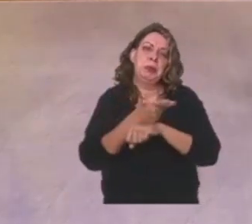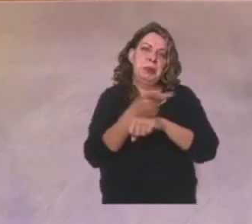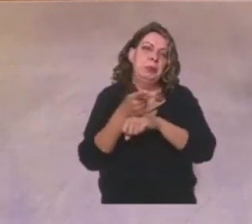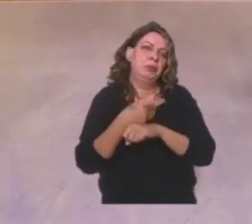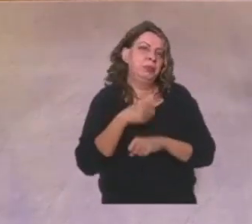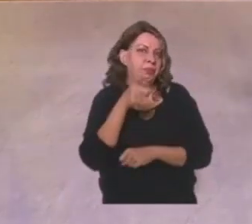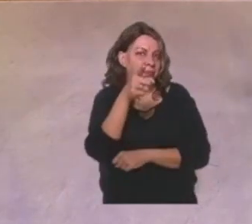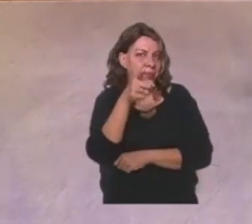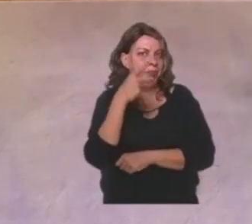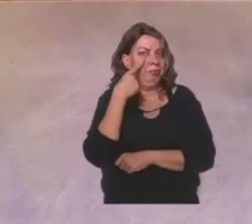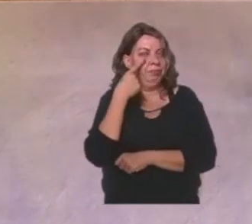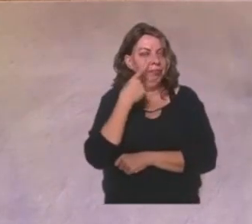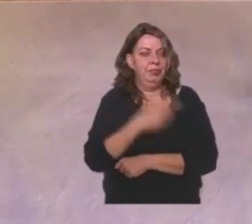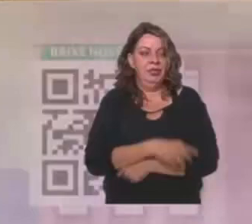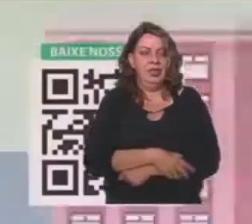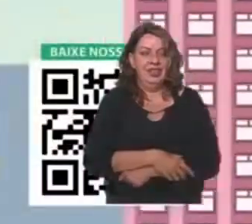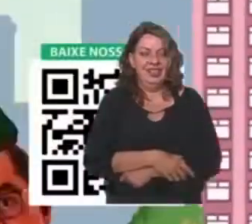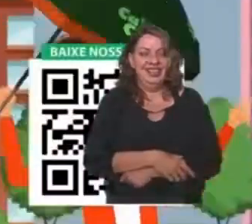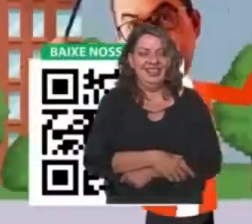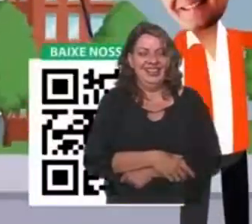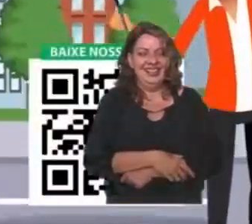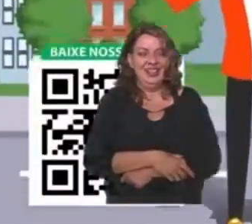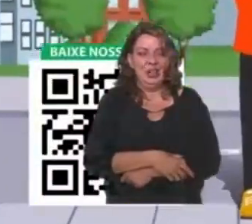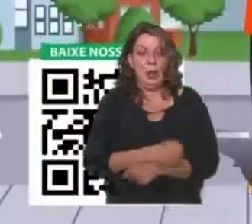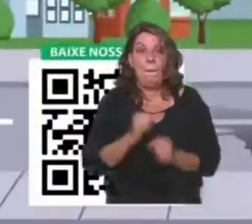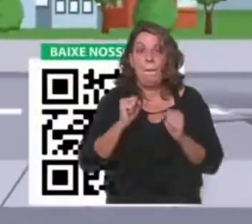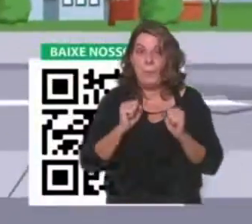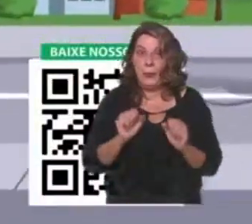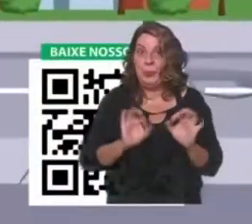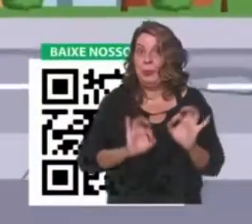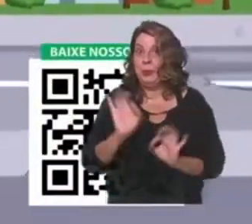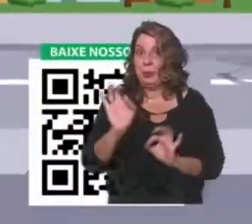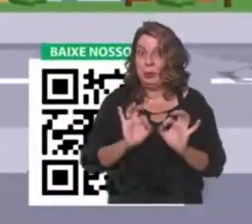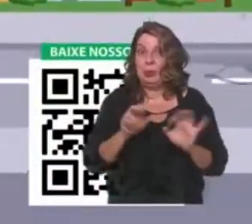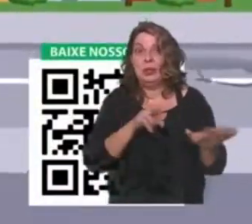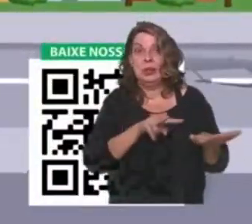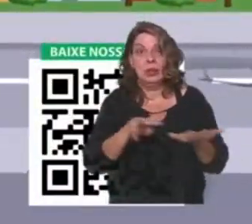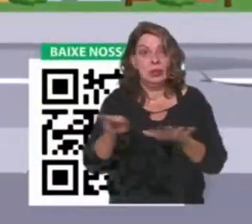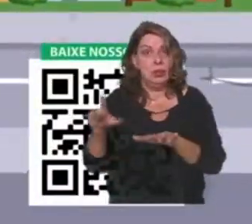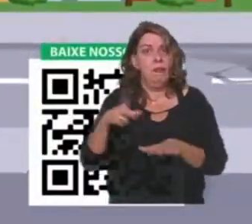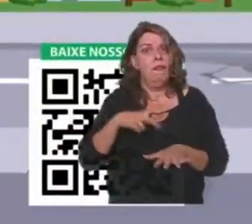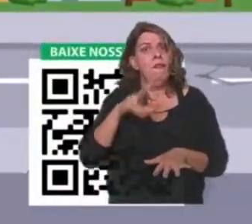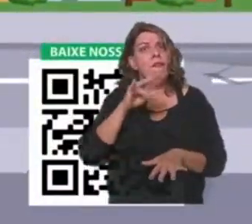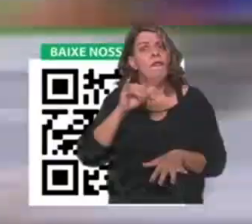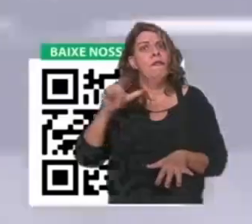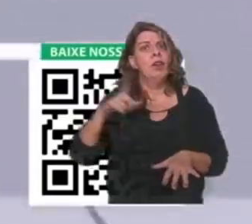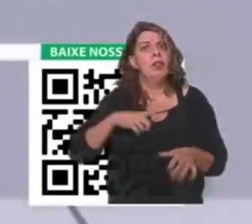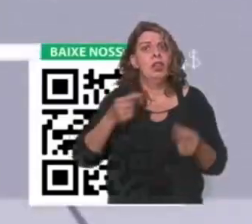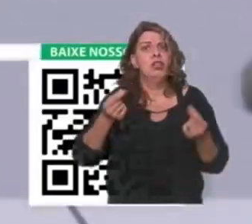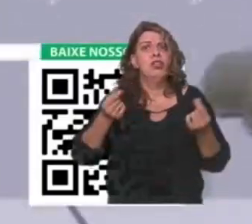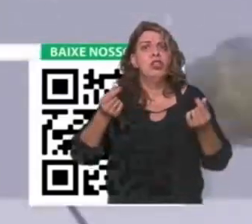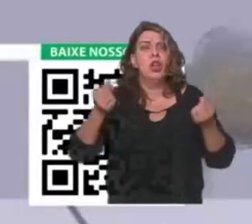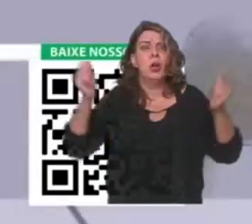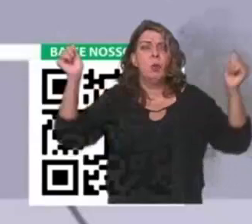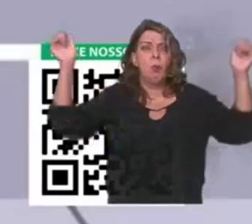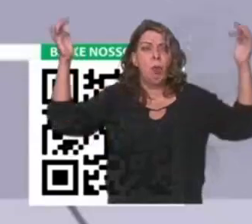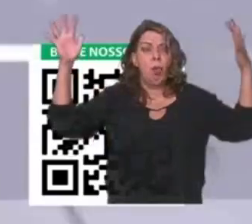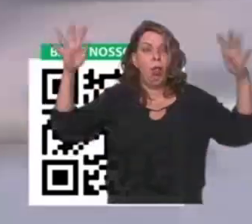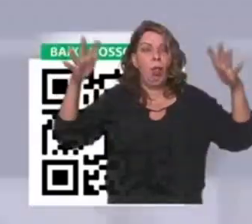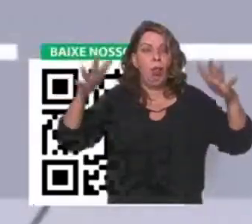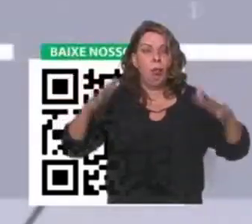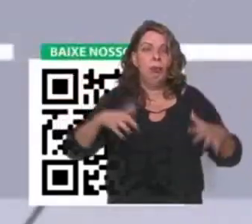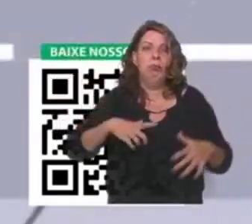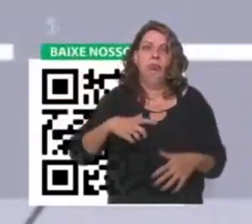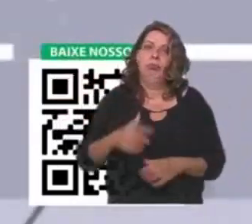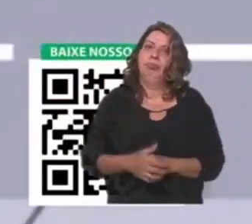isso pra você. Dá uma olhada. Pode se preparar, pois nessa semana o Caju Cap vai fazer chover dinheiro. Tem 5 mil reais no